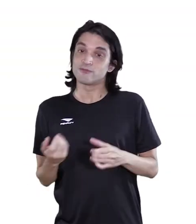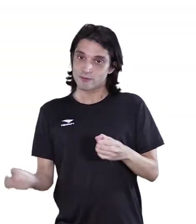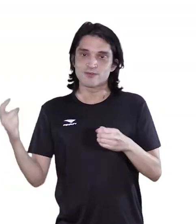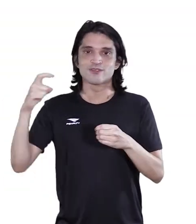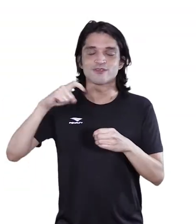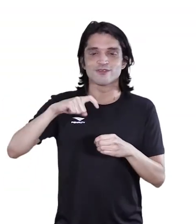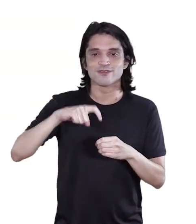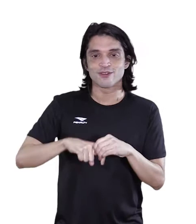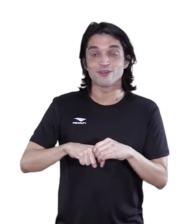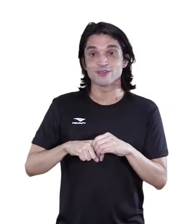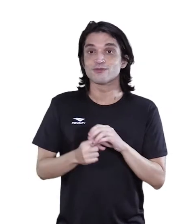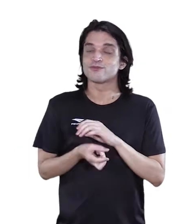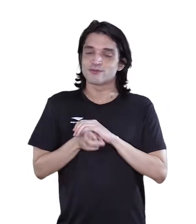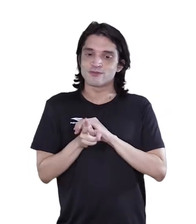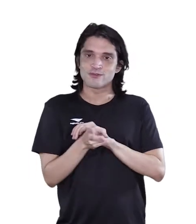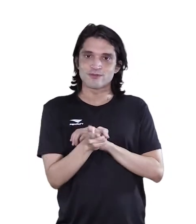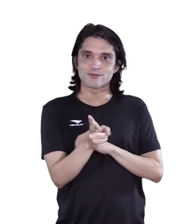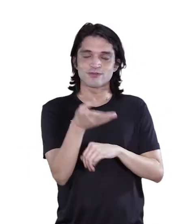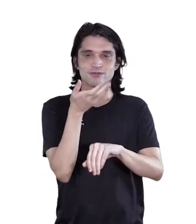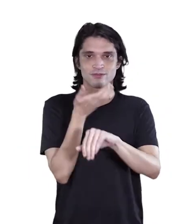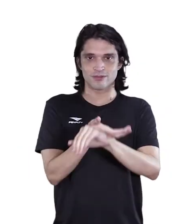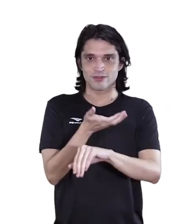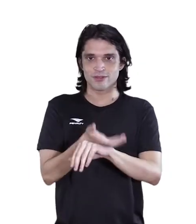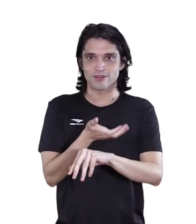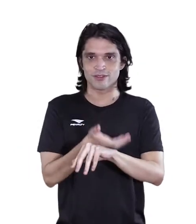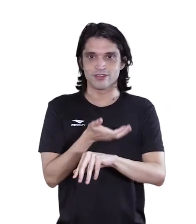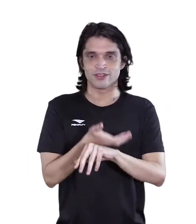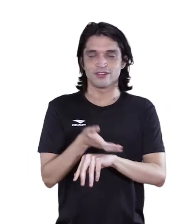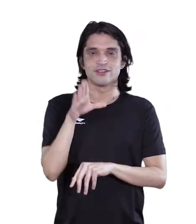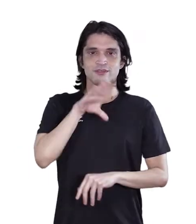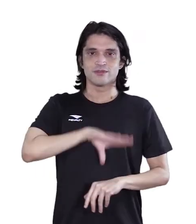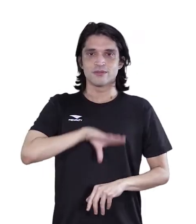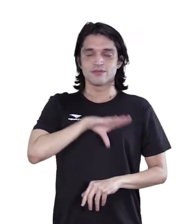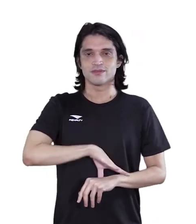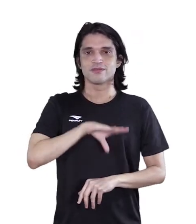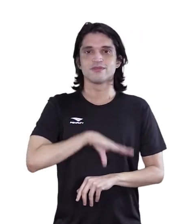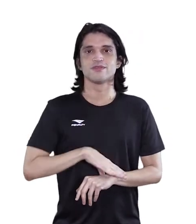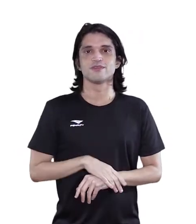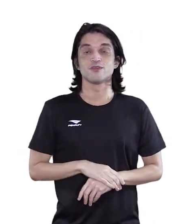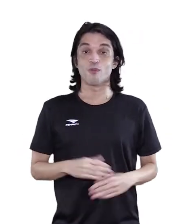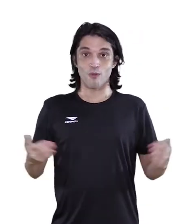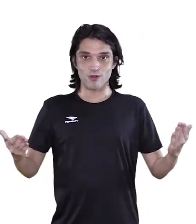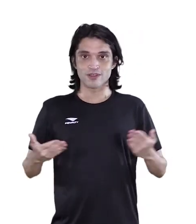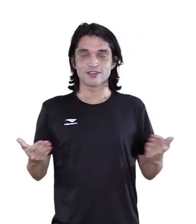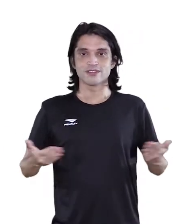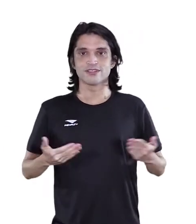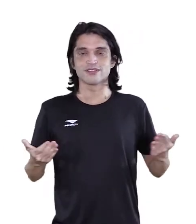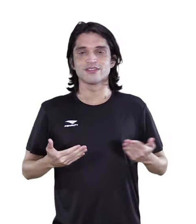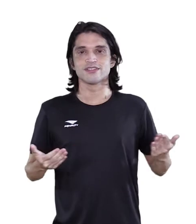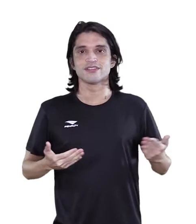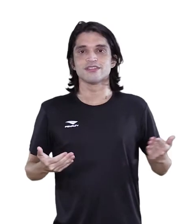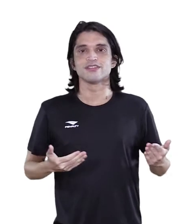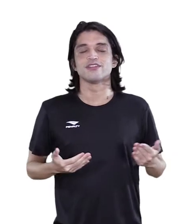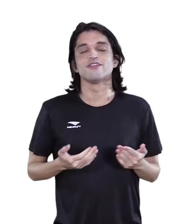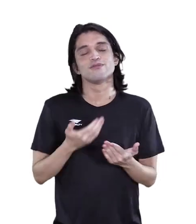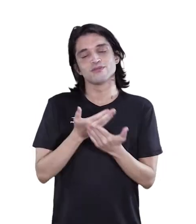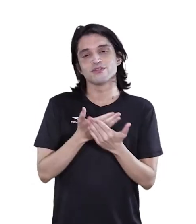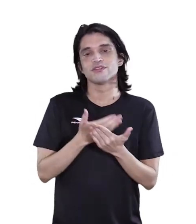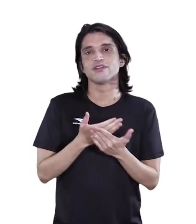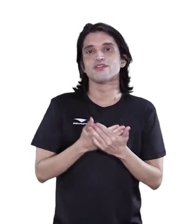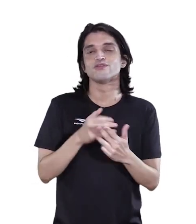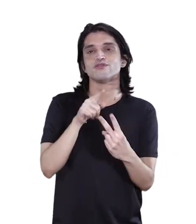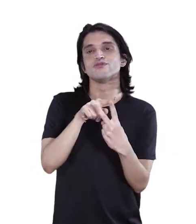volta e dando continuidade ao nosso conteúdo de língua portuguesa, hoje vamos tratar aqui de dois